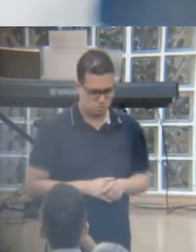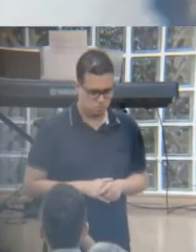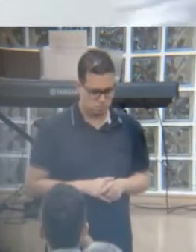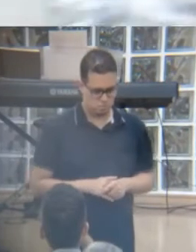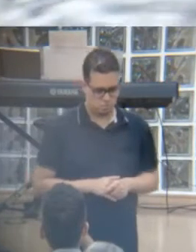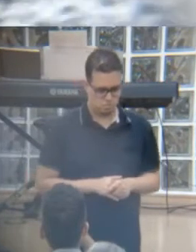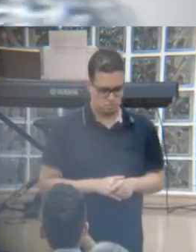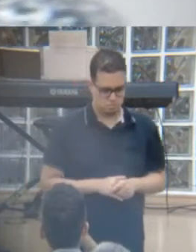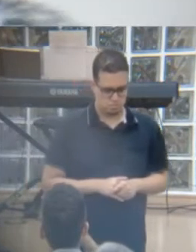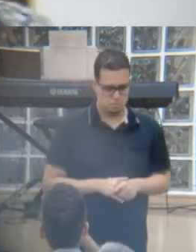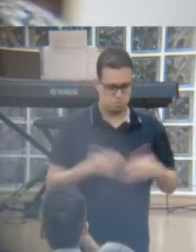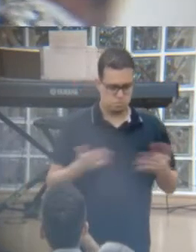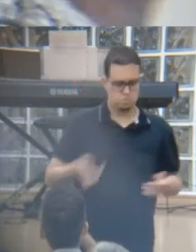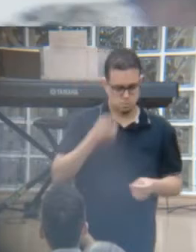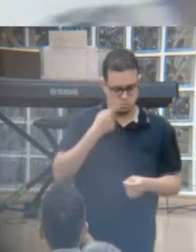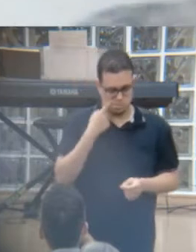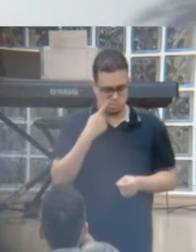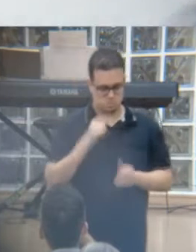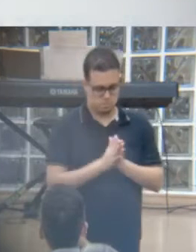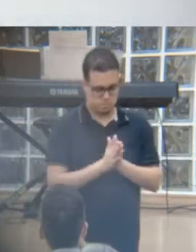Queridos irmãos, vamos abrir nossas Bíblias